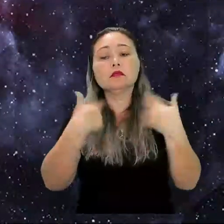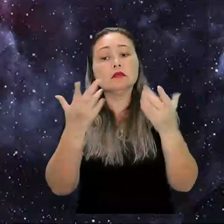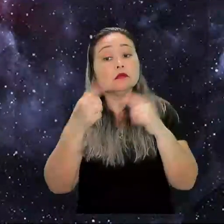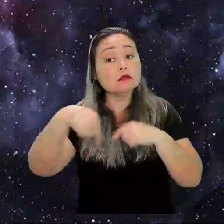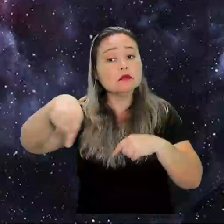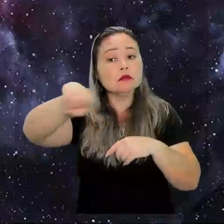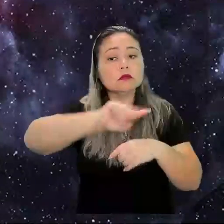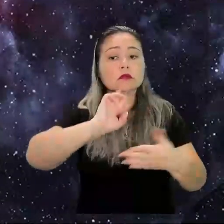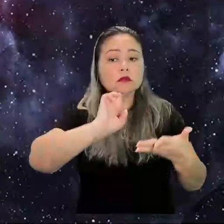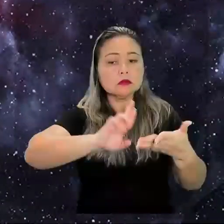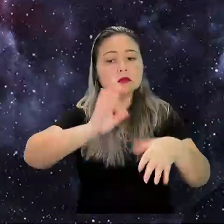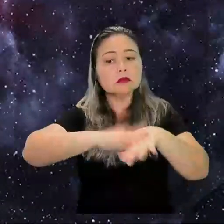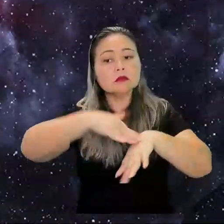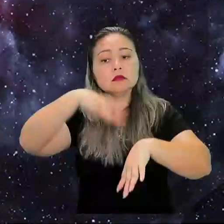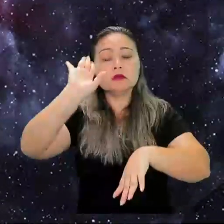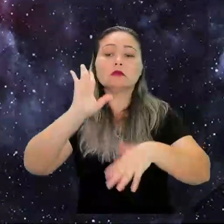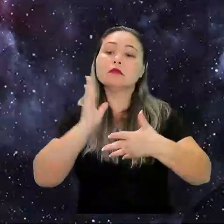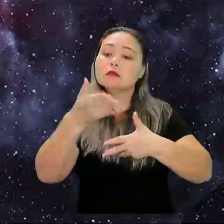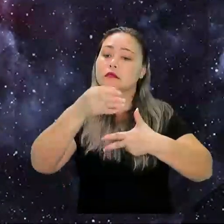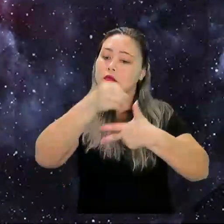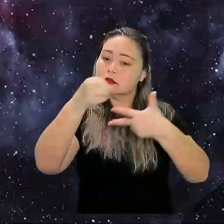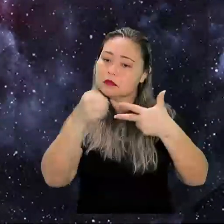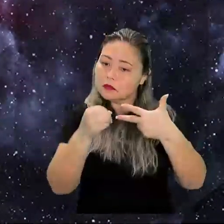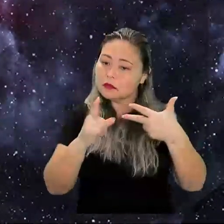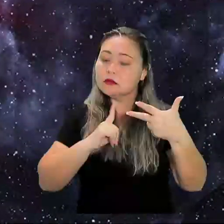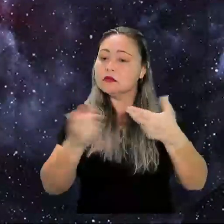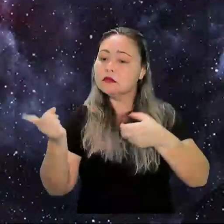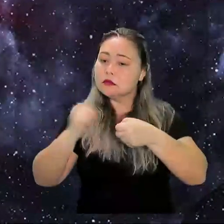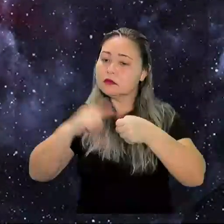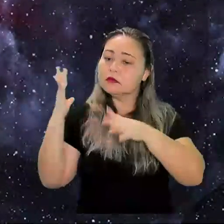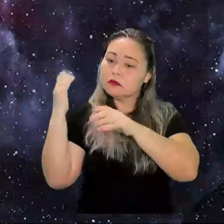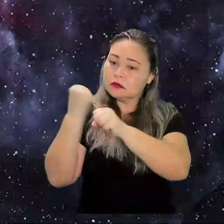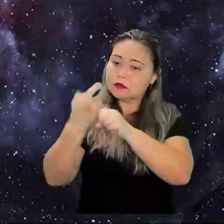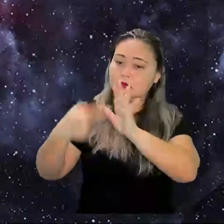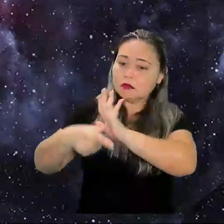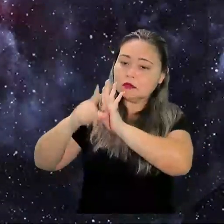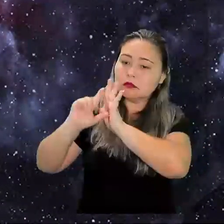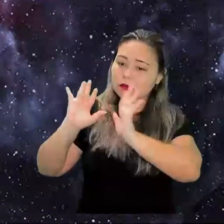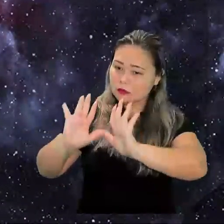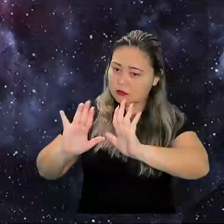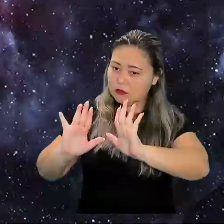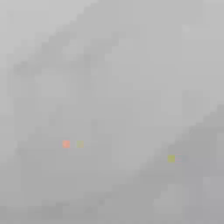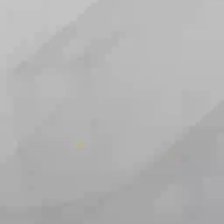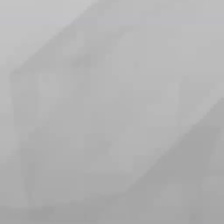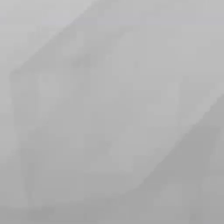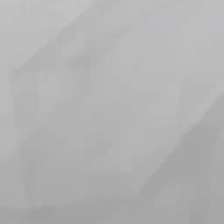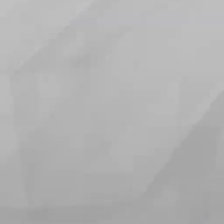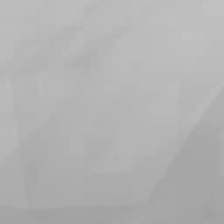Vocês vão resolver mais questões do Enem. Mas a gente volta com uma revisãozinha antes. Até já!